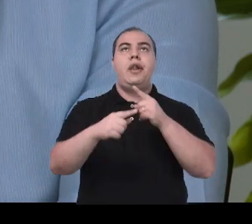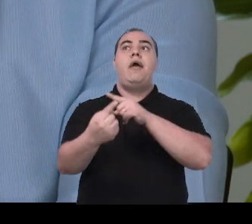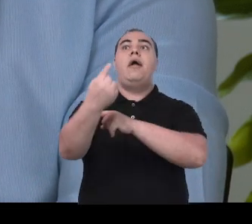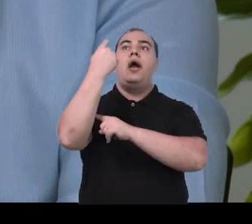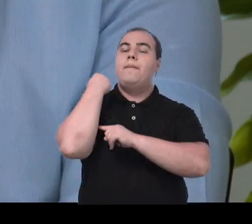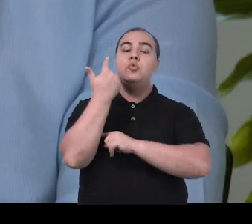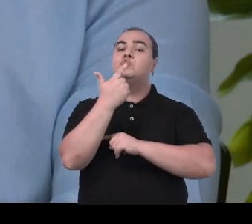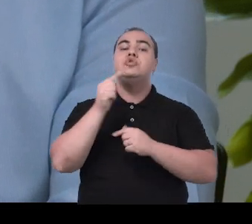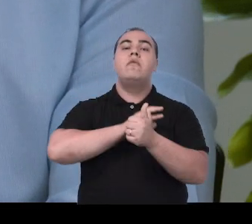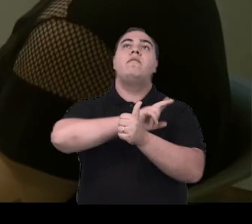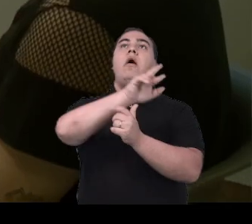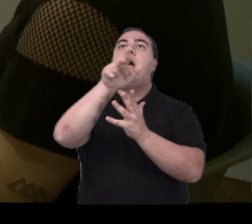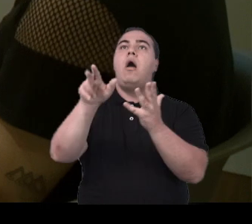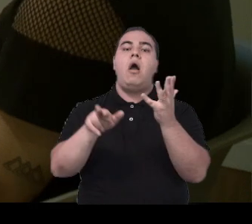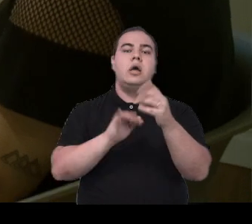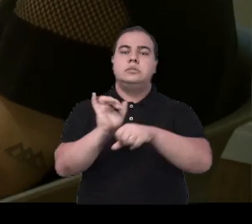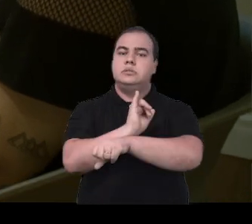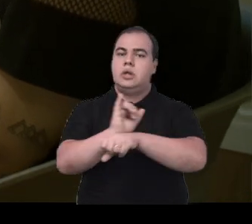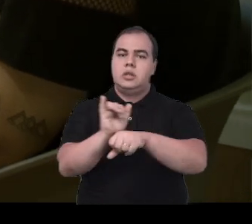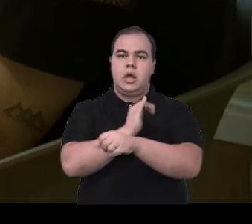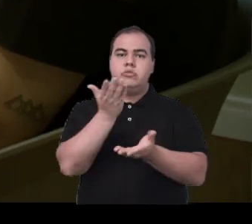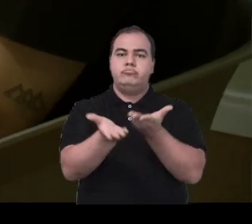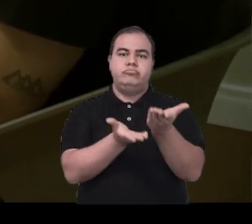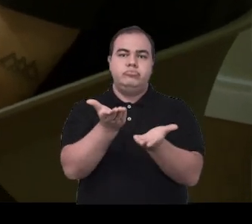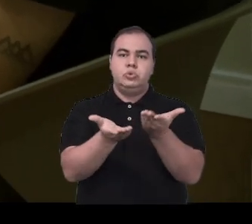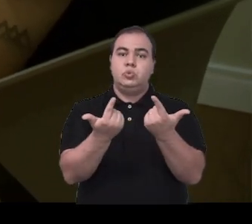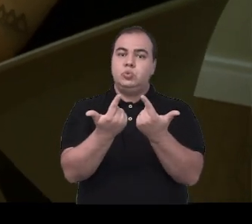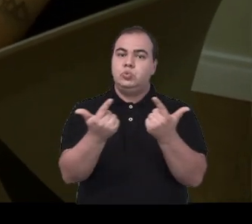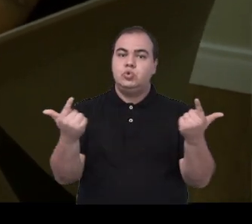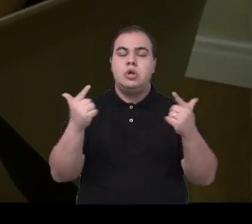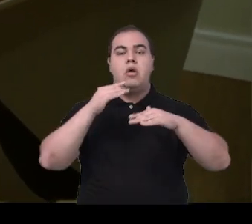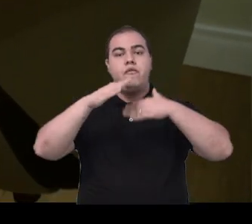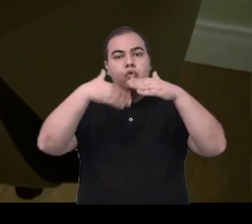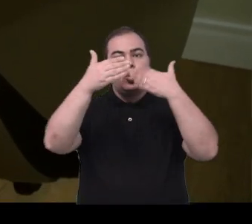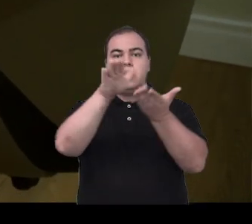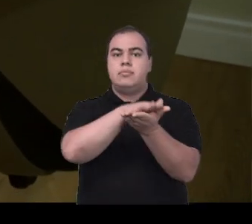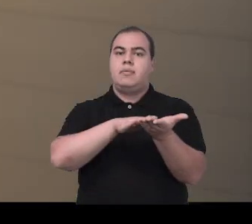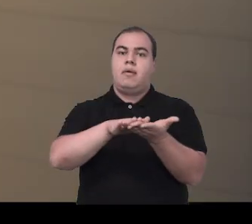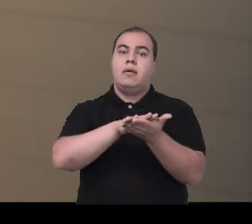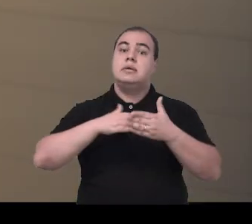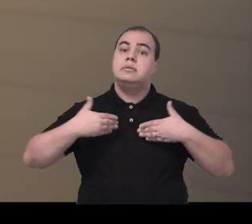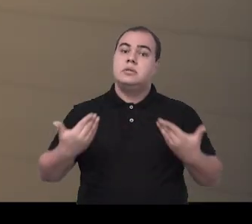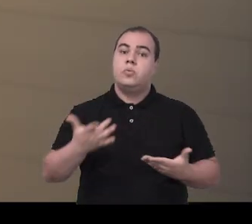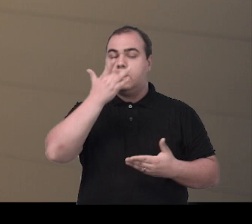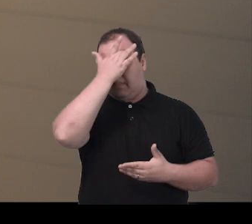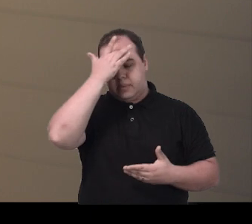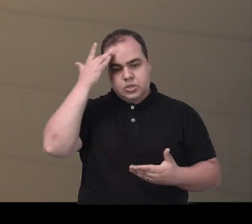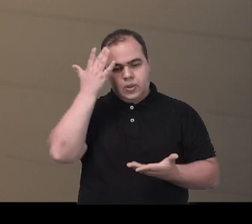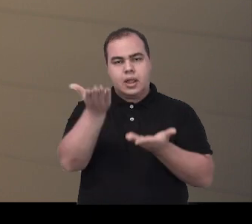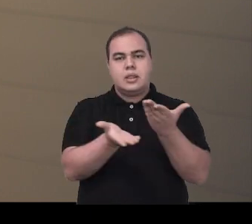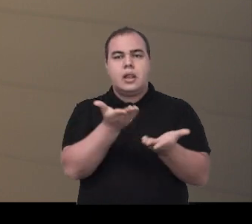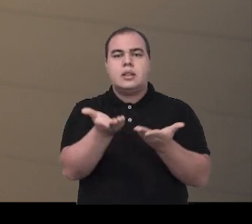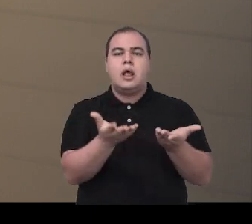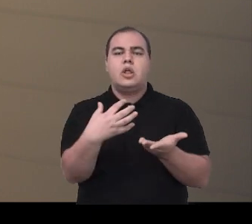época, não existiam muitos recursos terapêuticos. Celso Garcia Júnior, médico psiquiatra. Então as pessoas eram tratadas